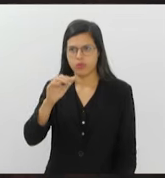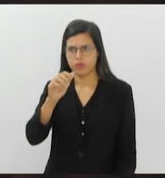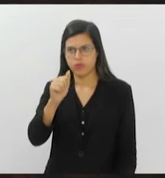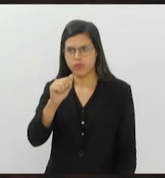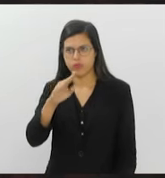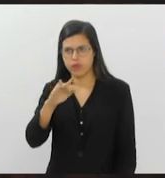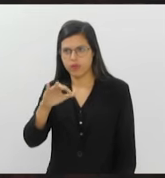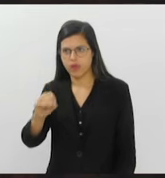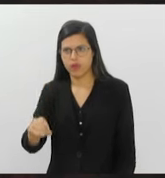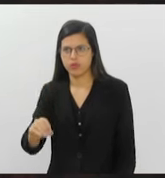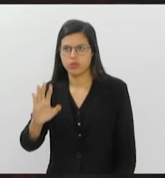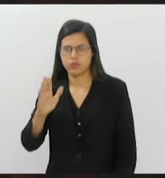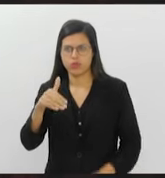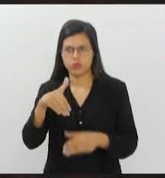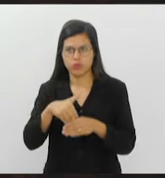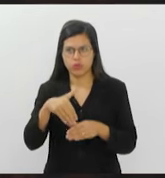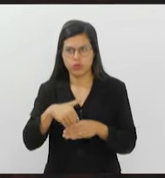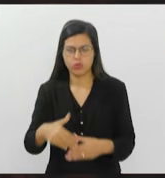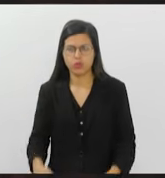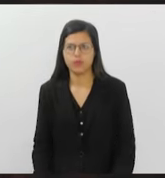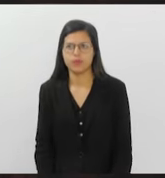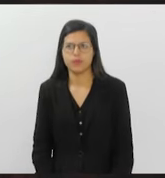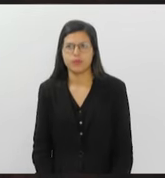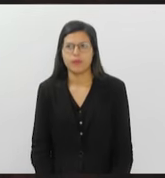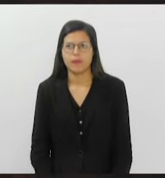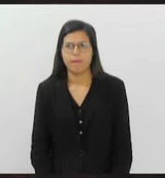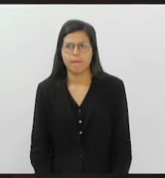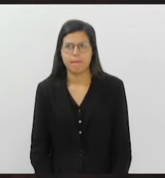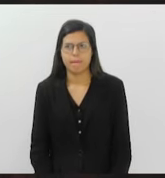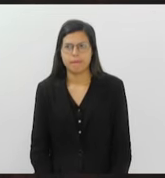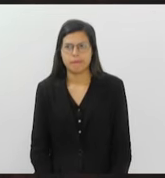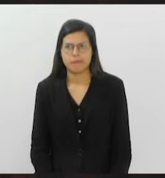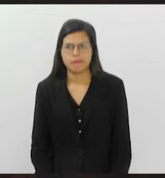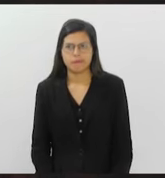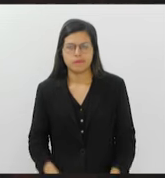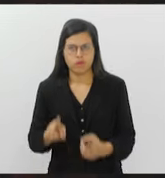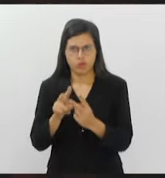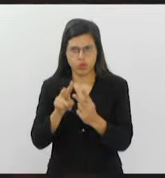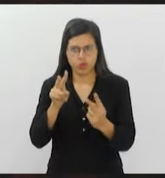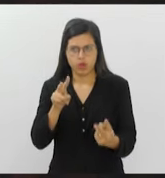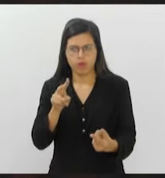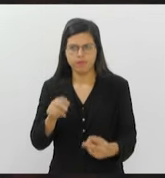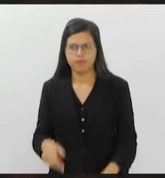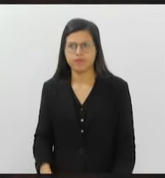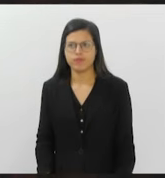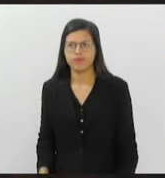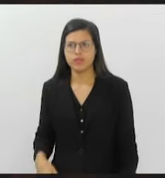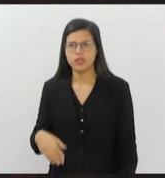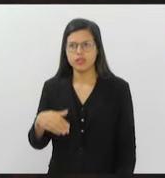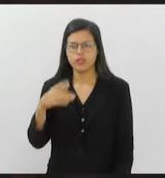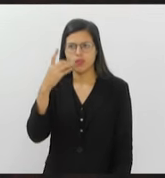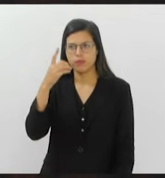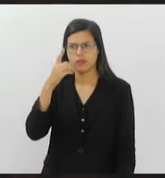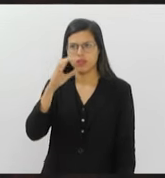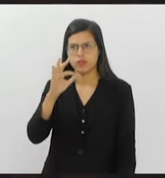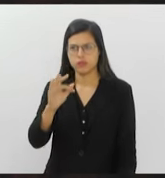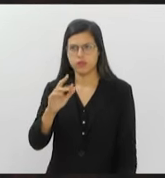aqui no online. Deputada Franciane